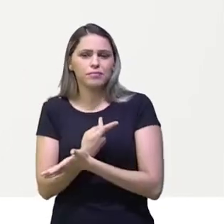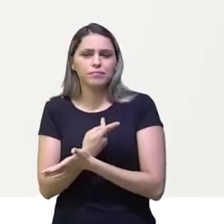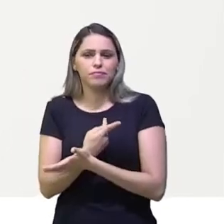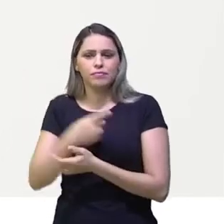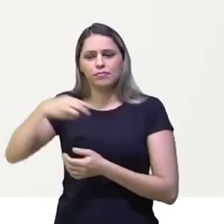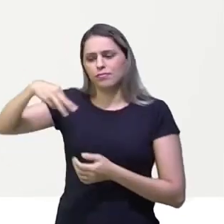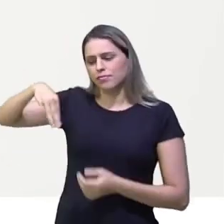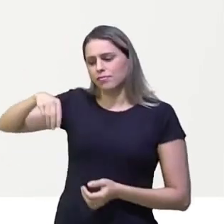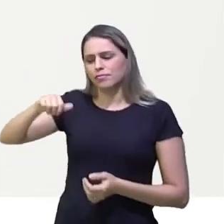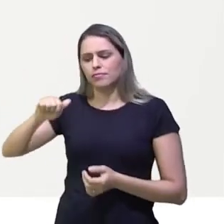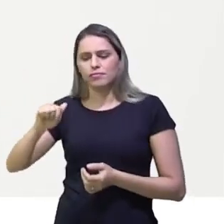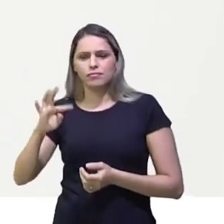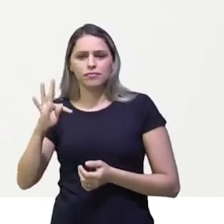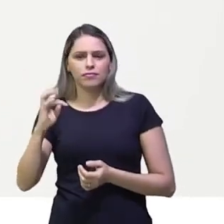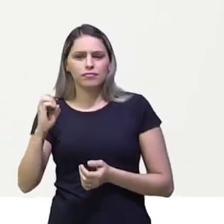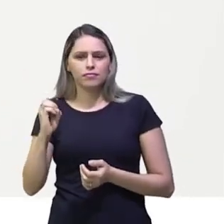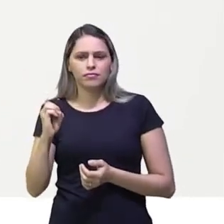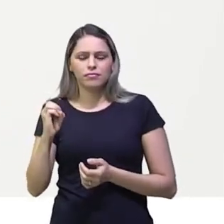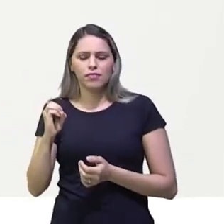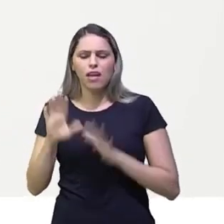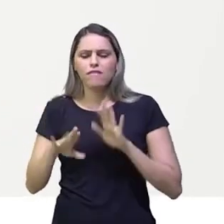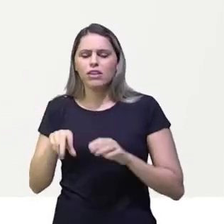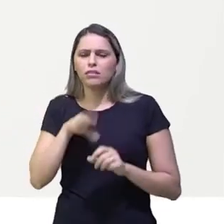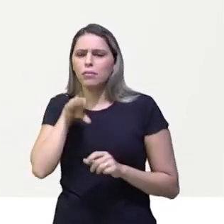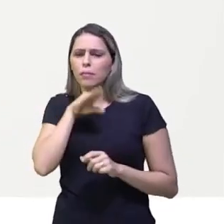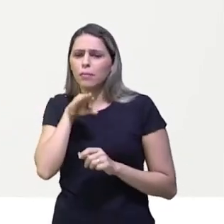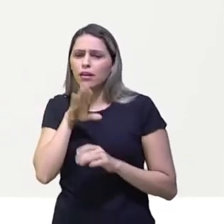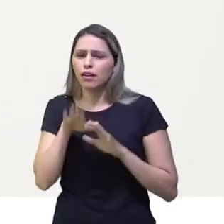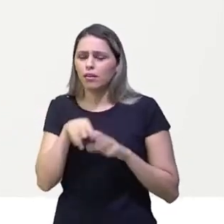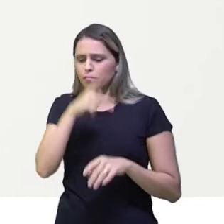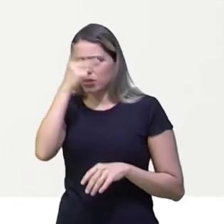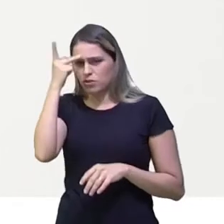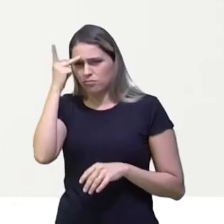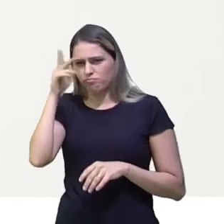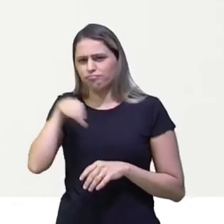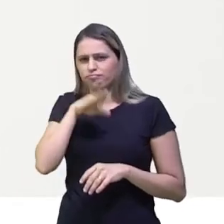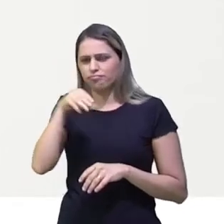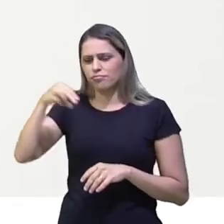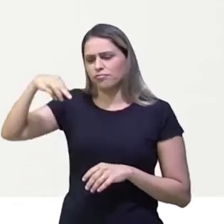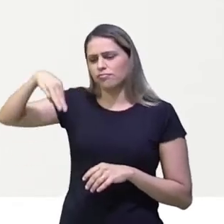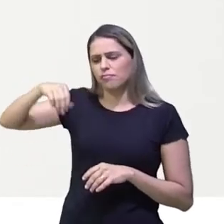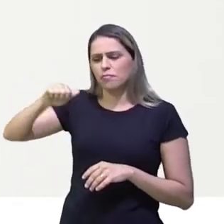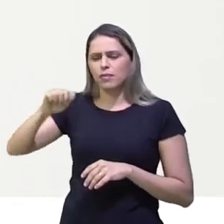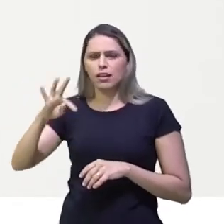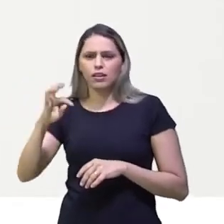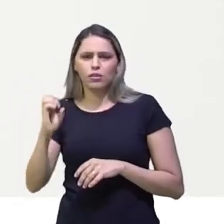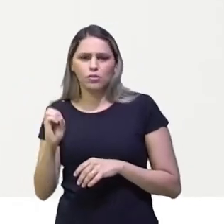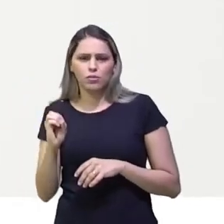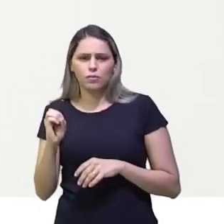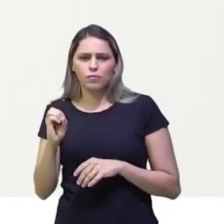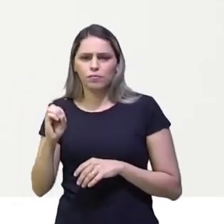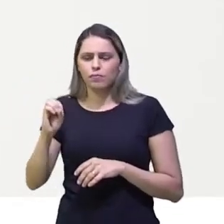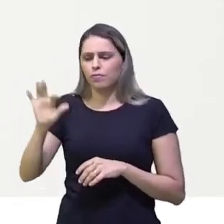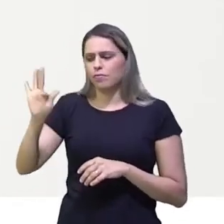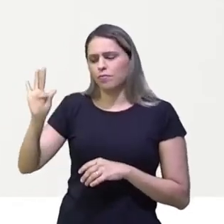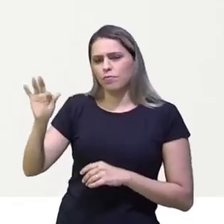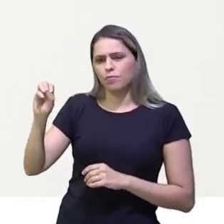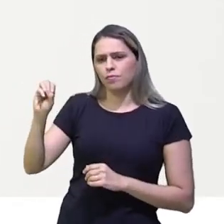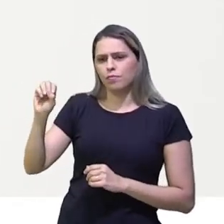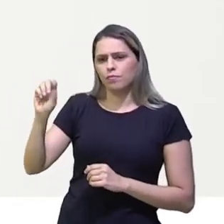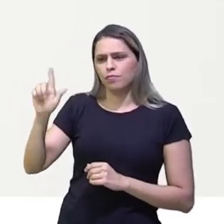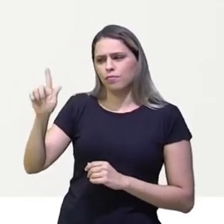mato. Como é que às vezes as pessoas falam? Mado. Fogo,